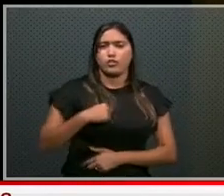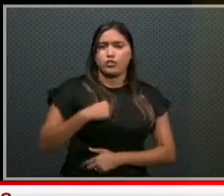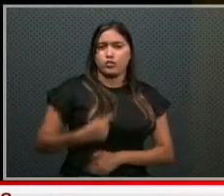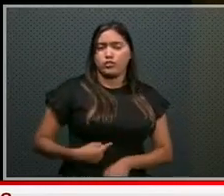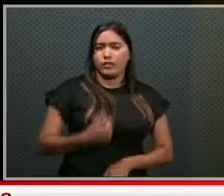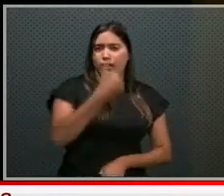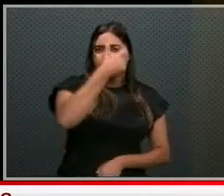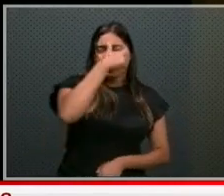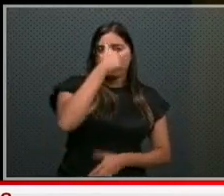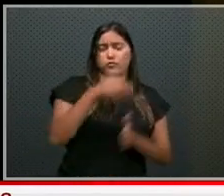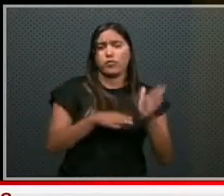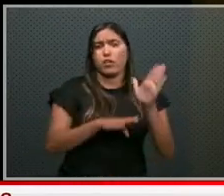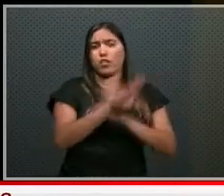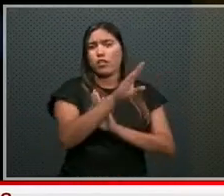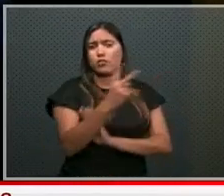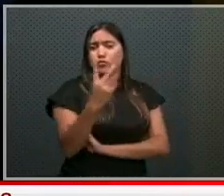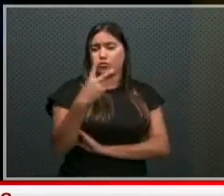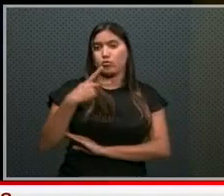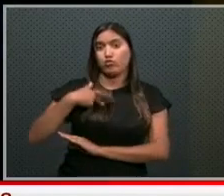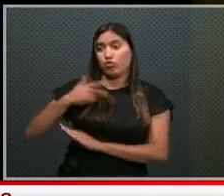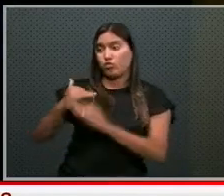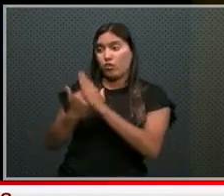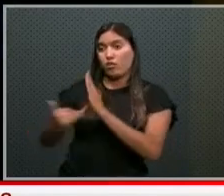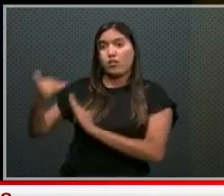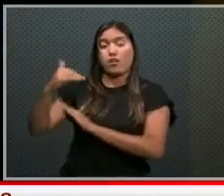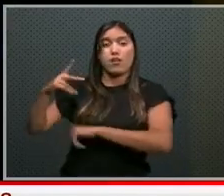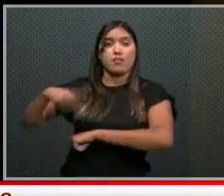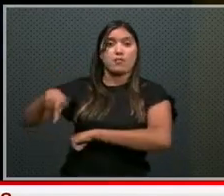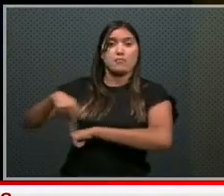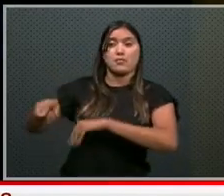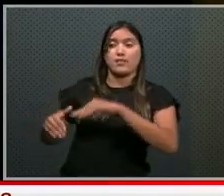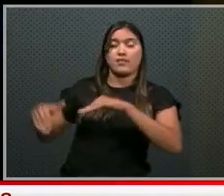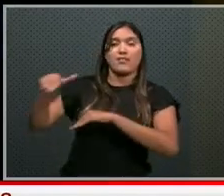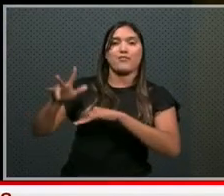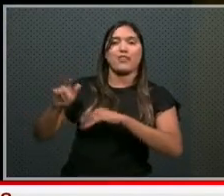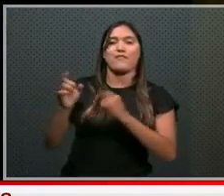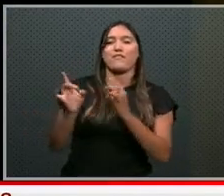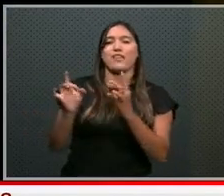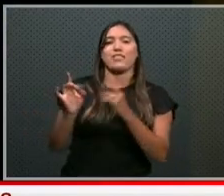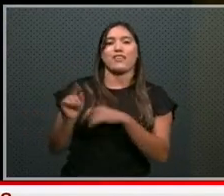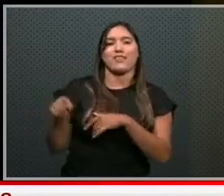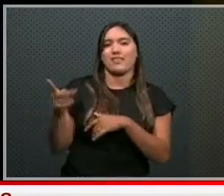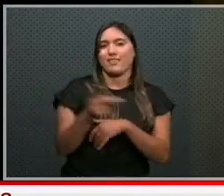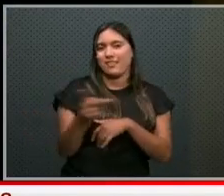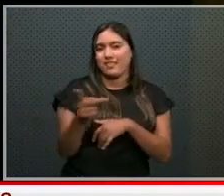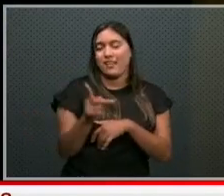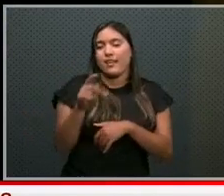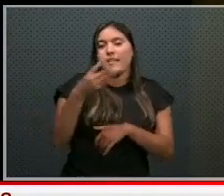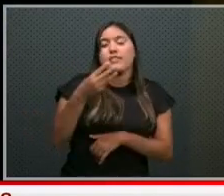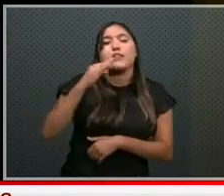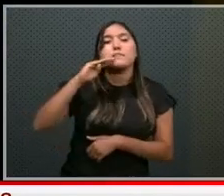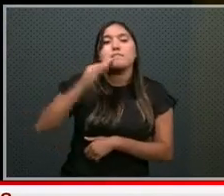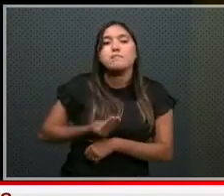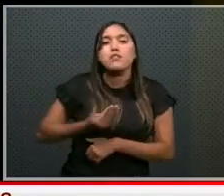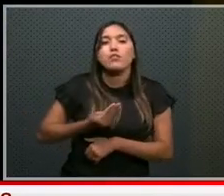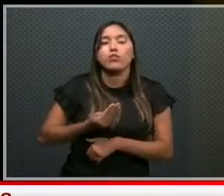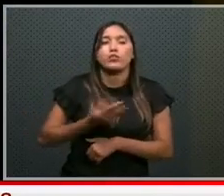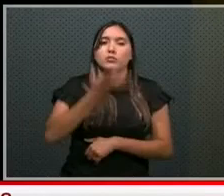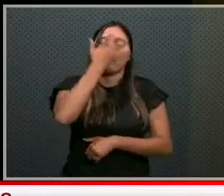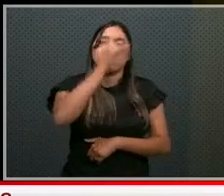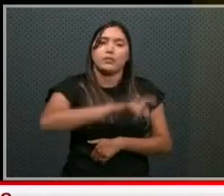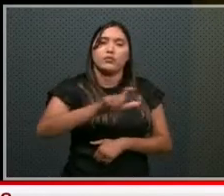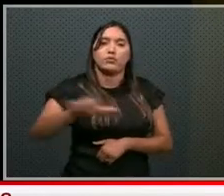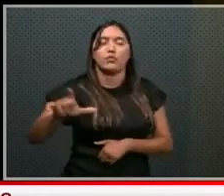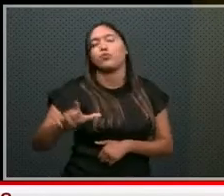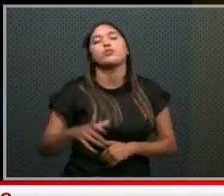a China só dessas duas Nações nós vamos ter que alimentar eles são 3 milhões de 3 milhões de boca então